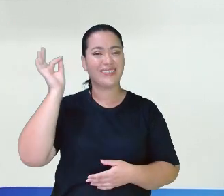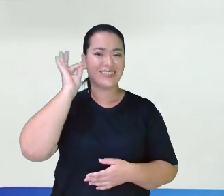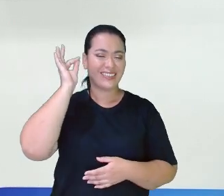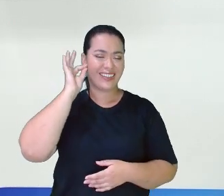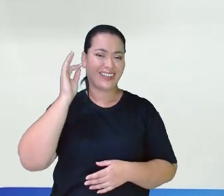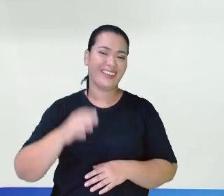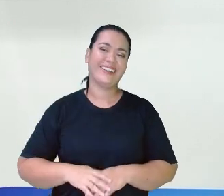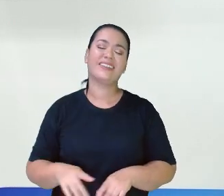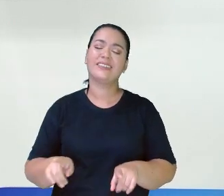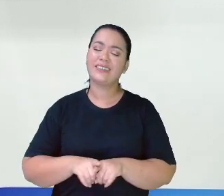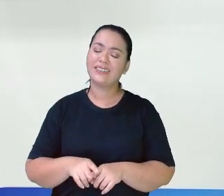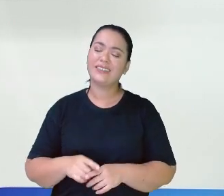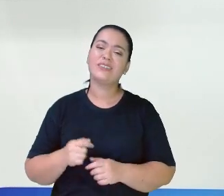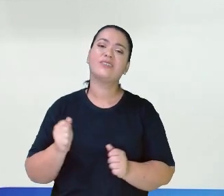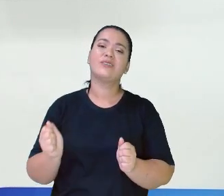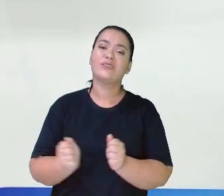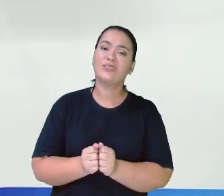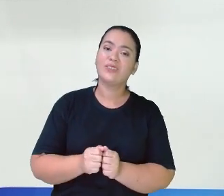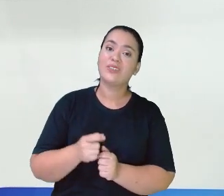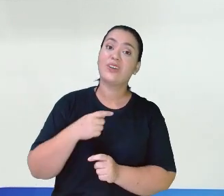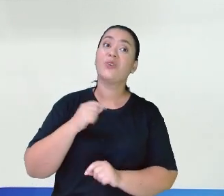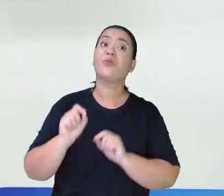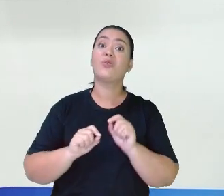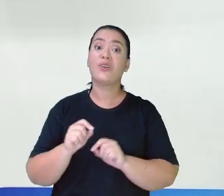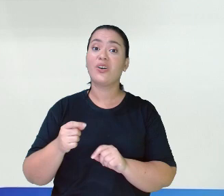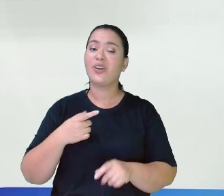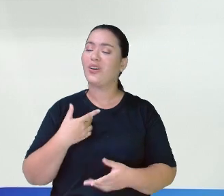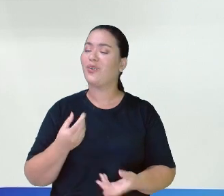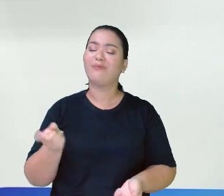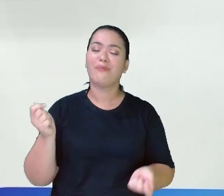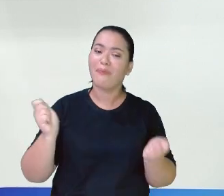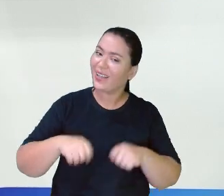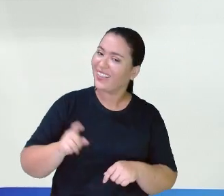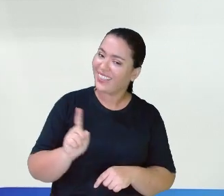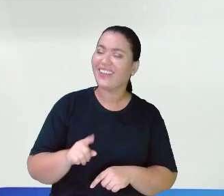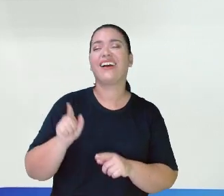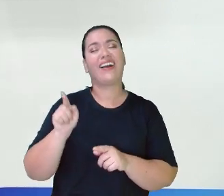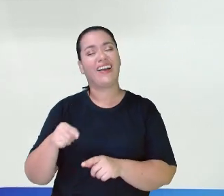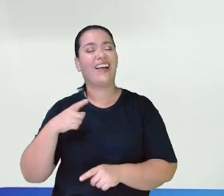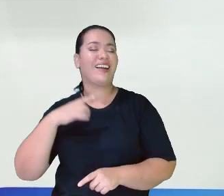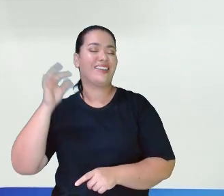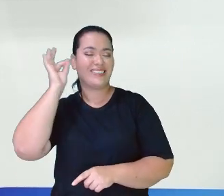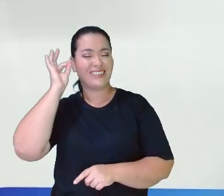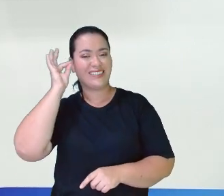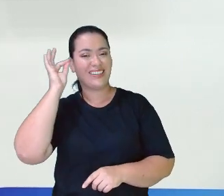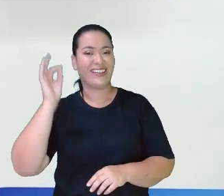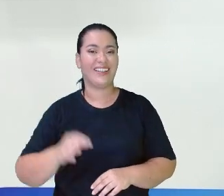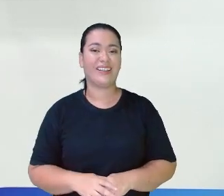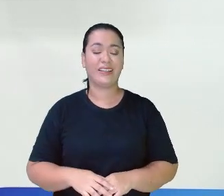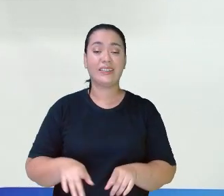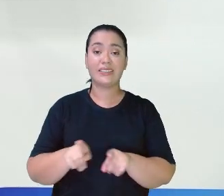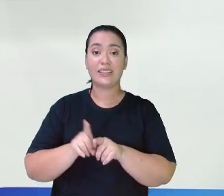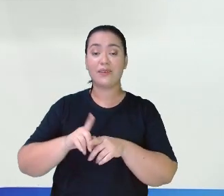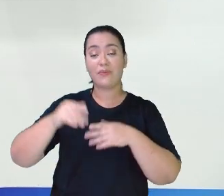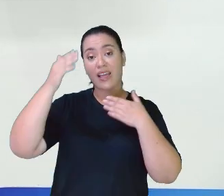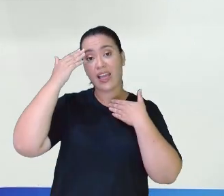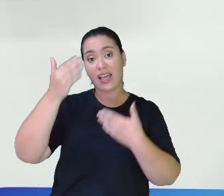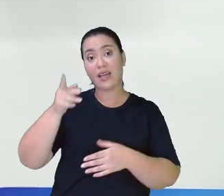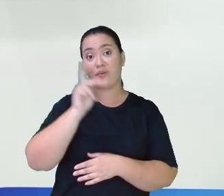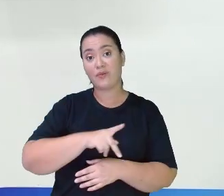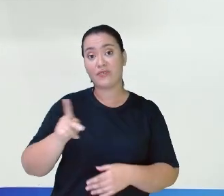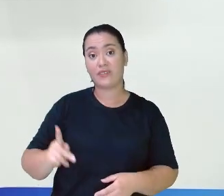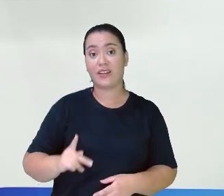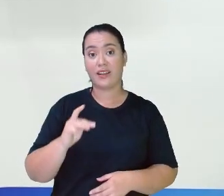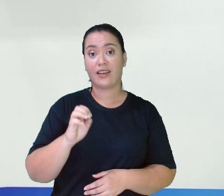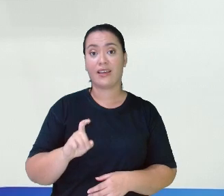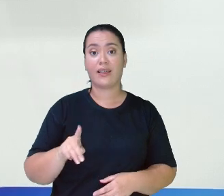sempre aqui, não é? Fazendo aquilo que eu com certeza não conseguiria fazer se não fosse ela aqui. Agradecer a professora